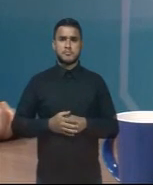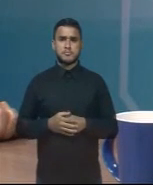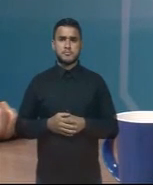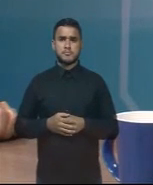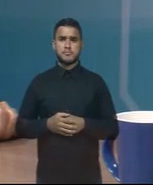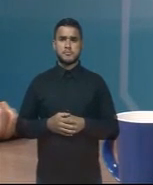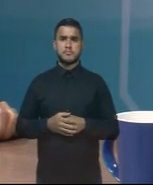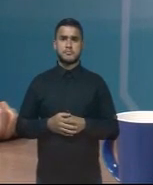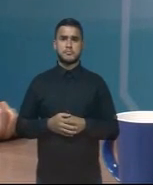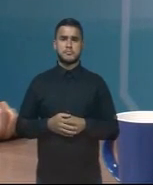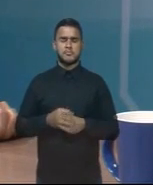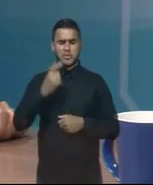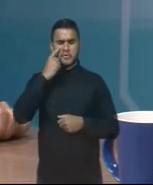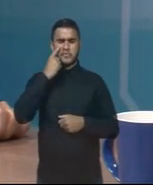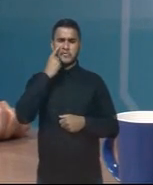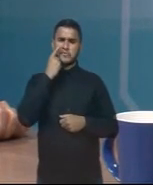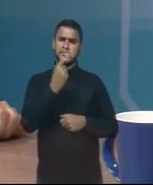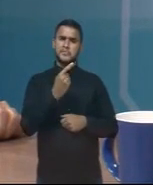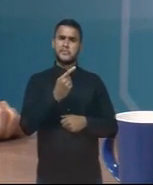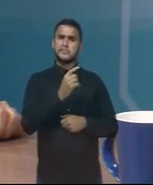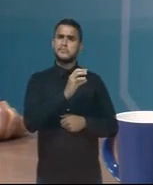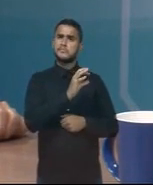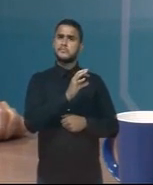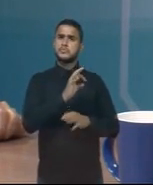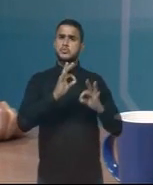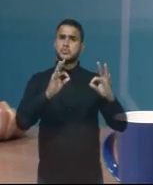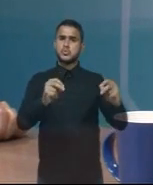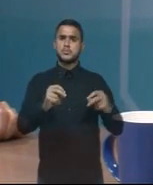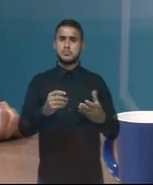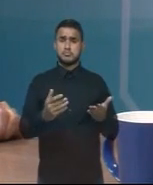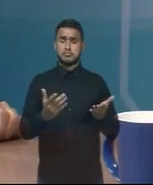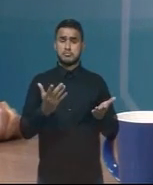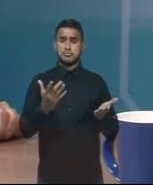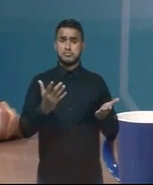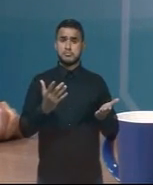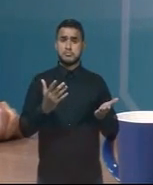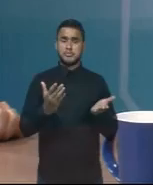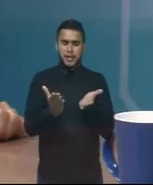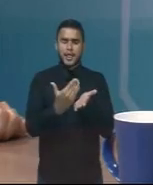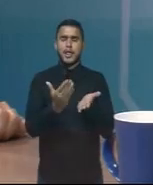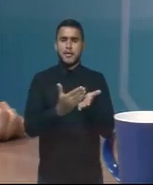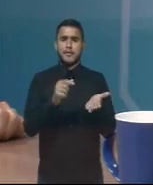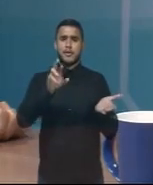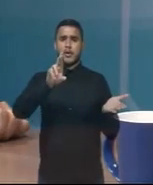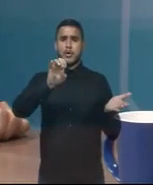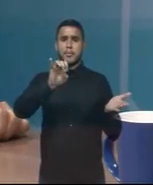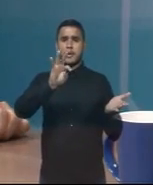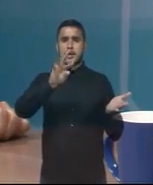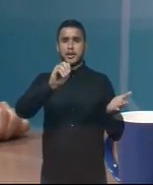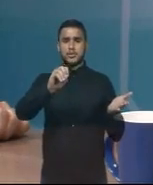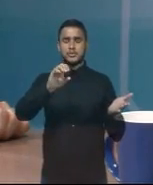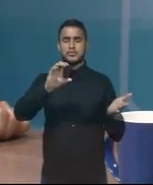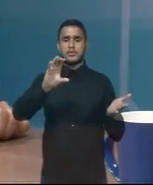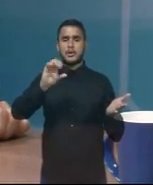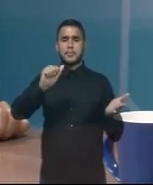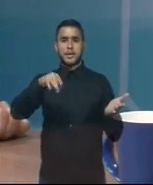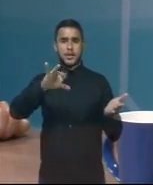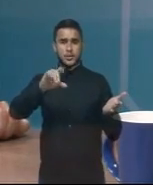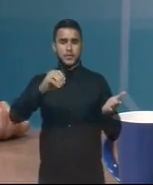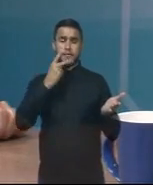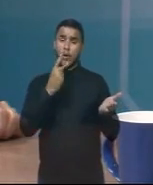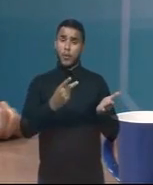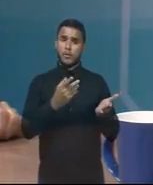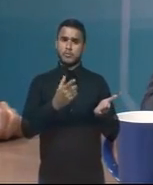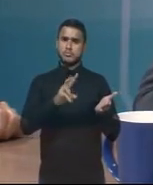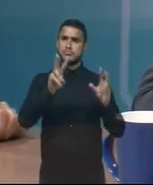a existencialismo. Aliás, é um clássico do Alberto Camus que tem esse título, Estado de Sítio. Isso reflete